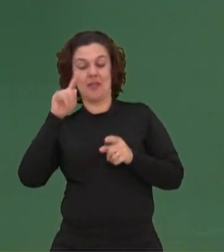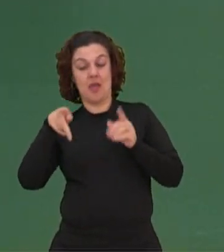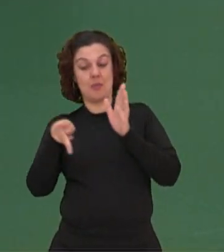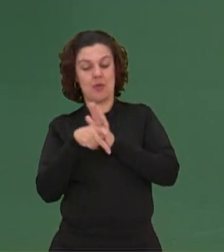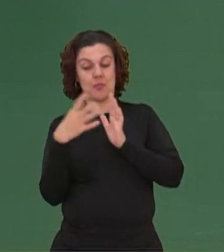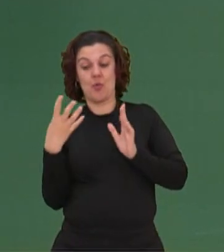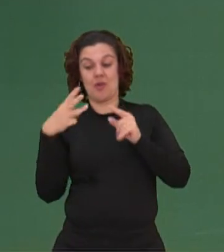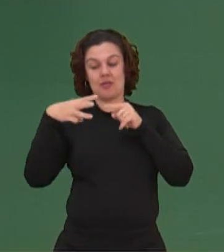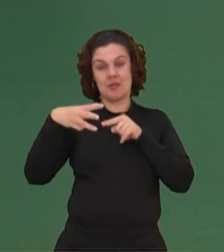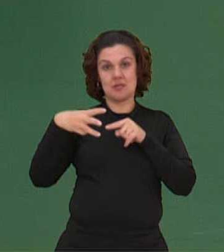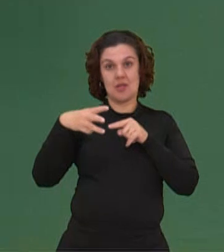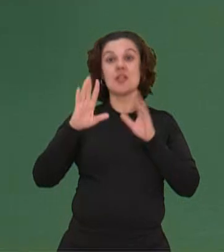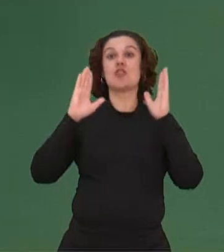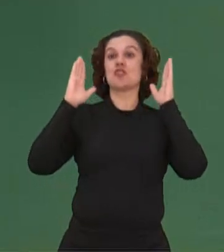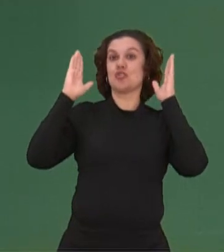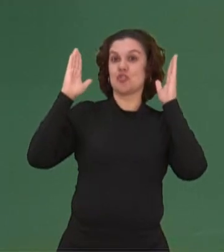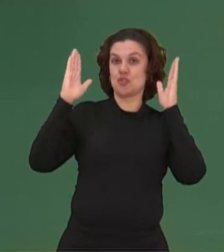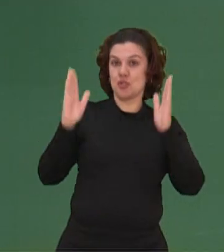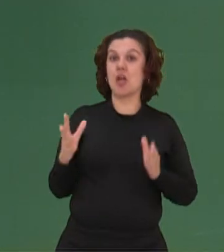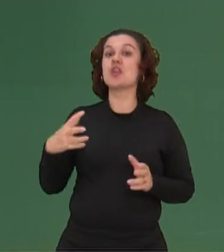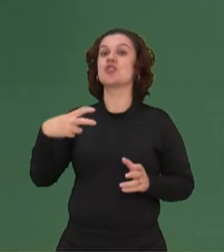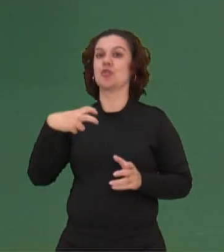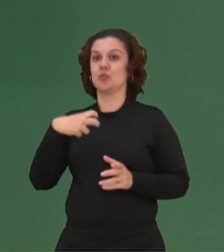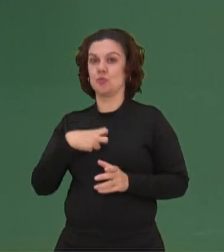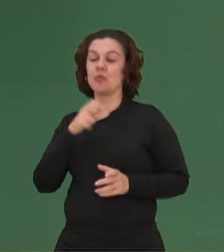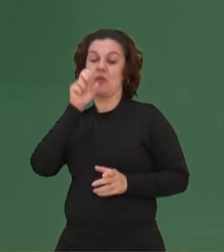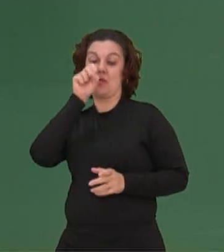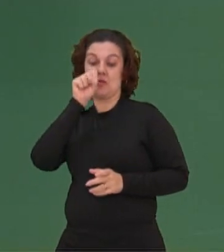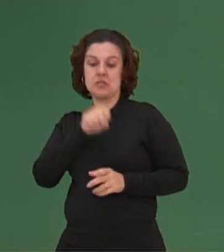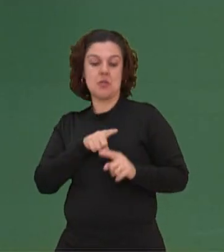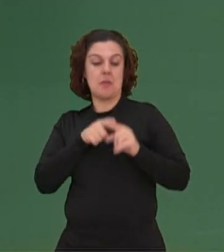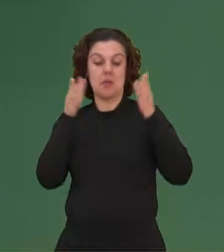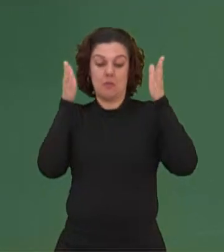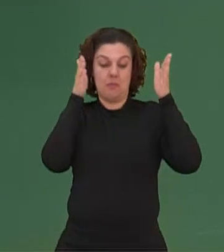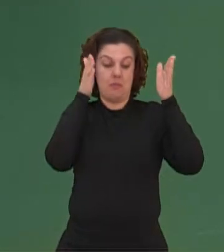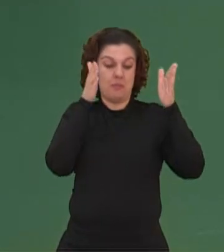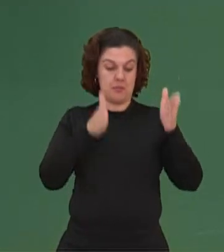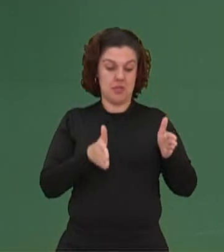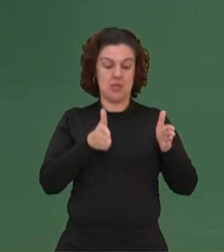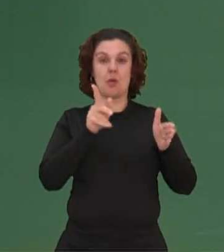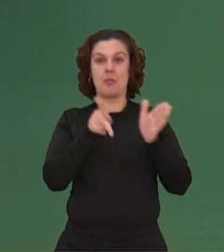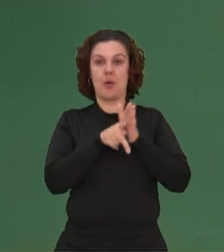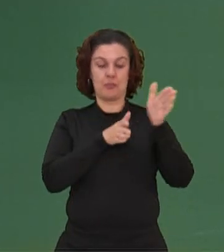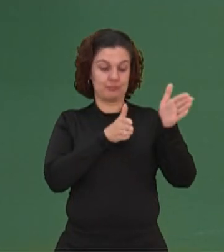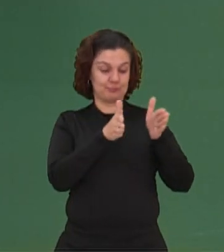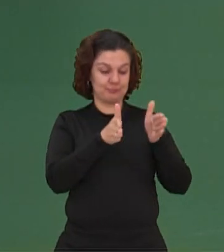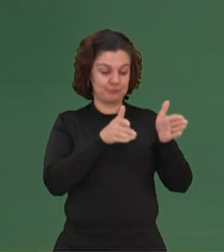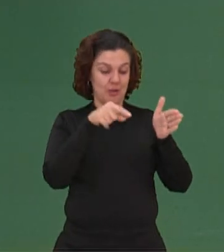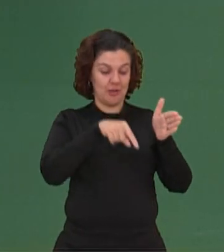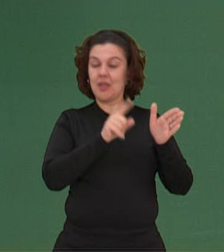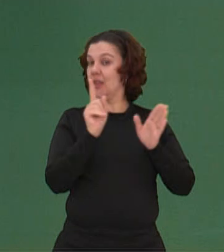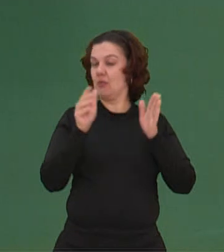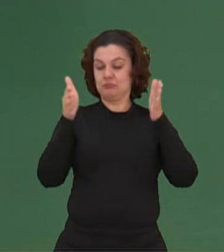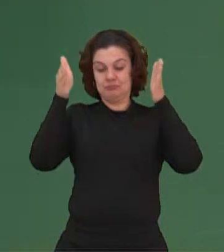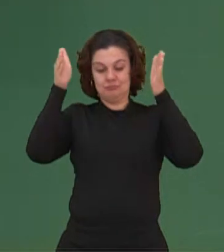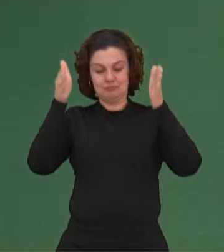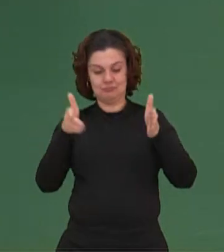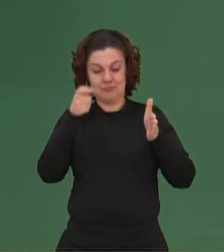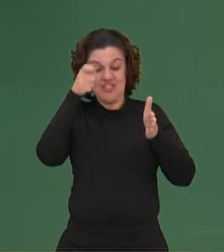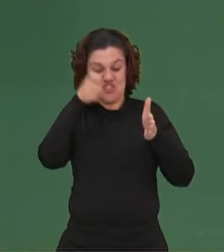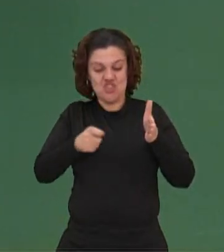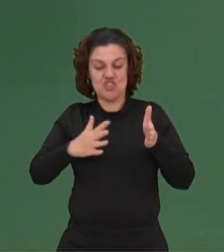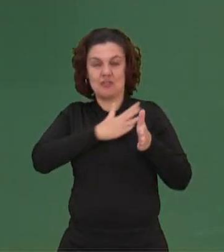parte. Ela é do governo Getúlio Vargas. É, mas não dessa fase conhecida como governo provisório. Ela é da fase